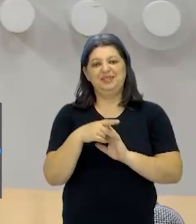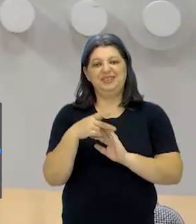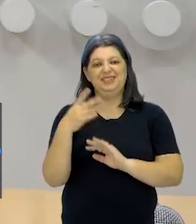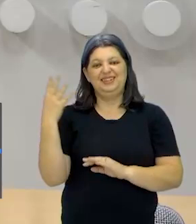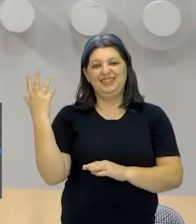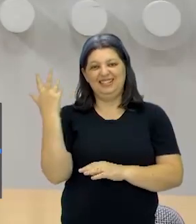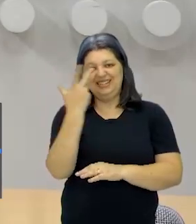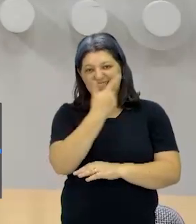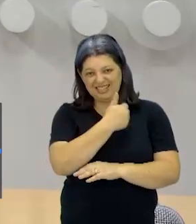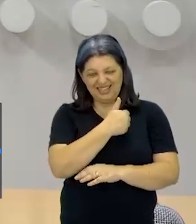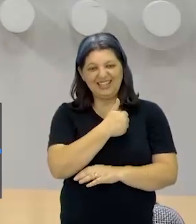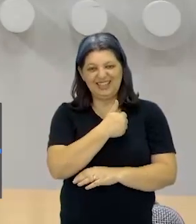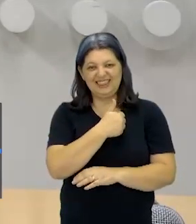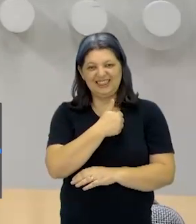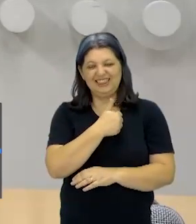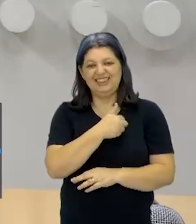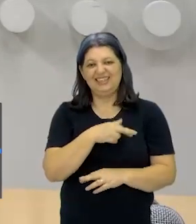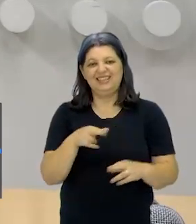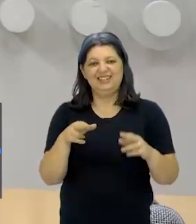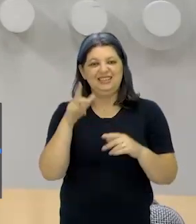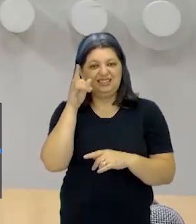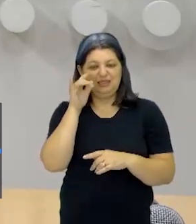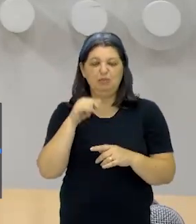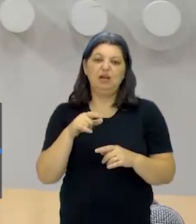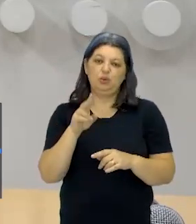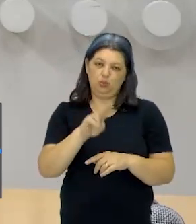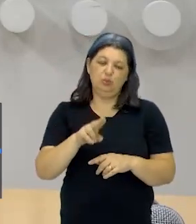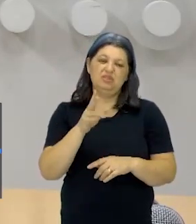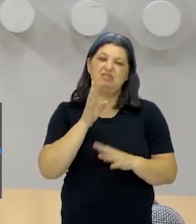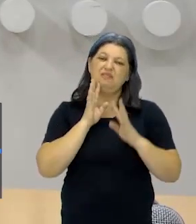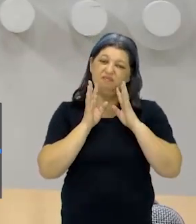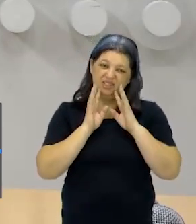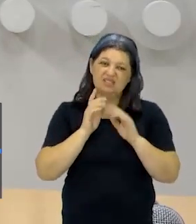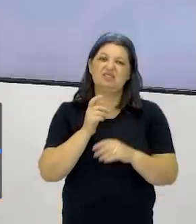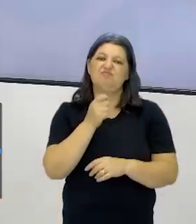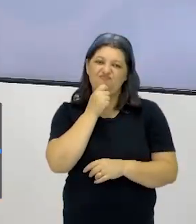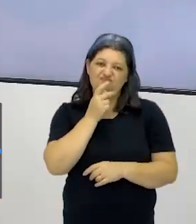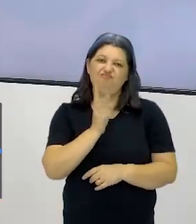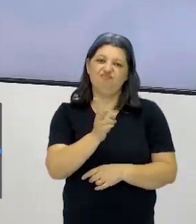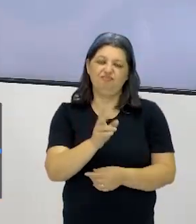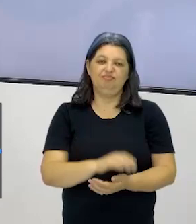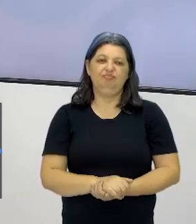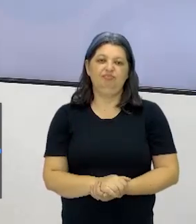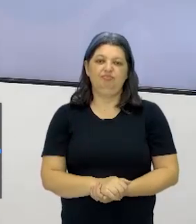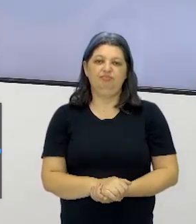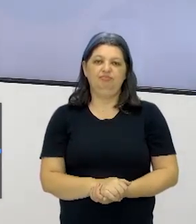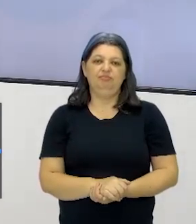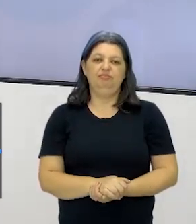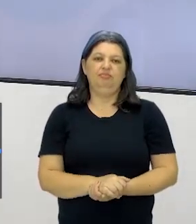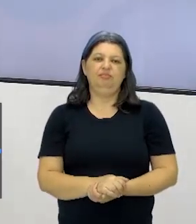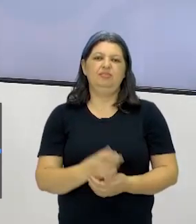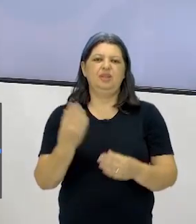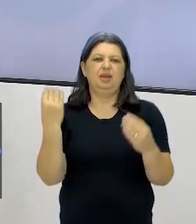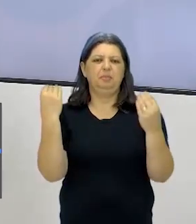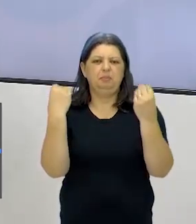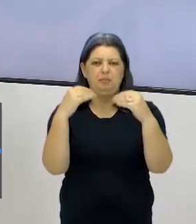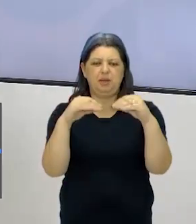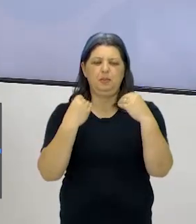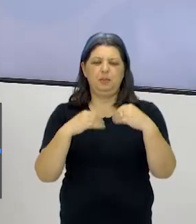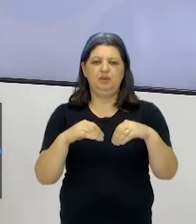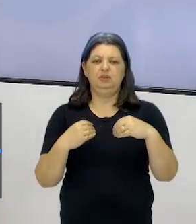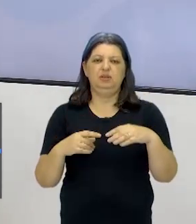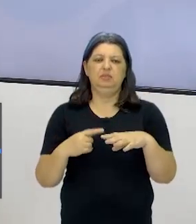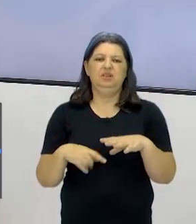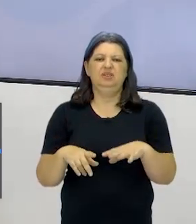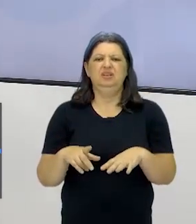CMSP_N, mas na minha vida pessoal eu uso muito Face ainda, mano. Eu gosto bastante. Para postar, eu tô postando um pouquinho menos. Eu já